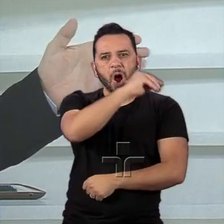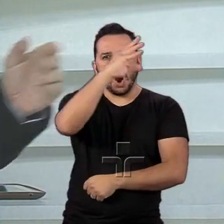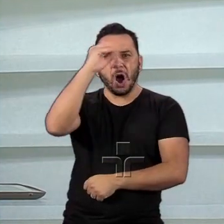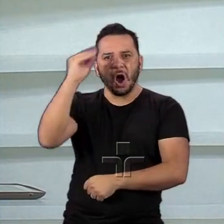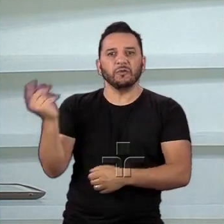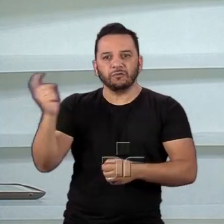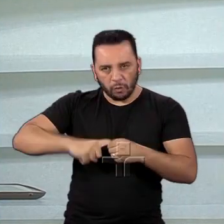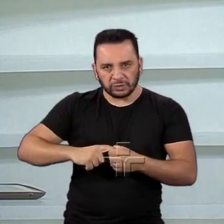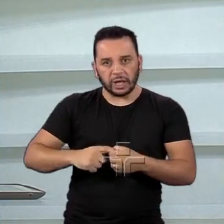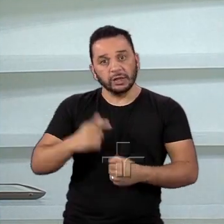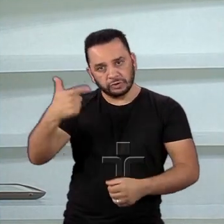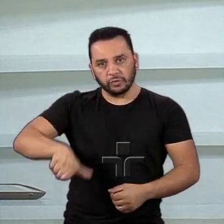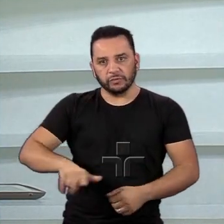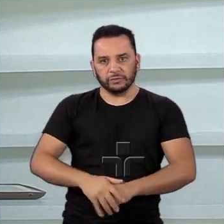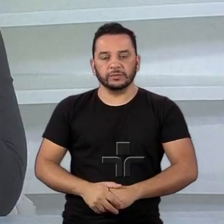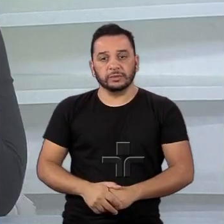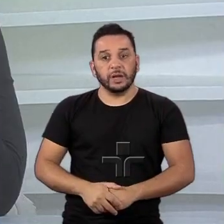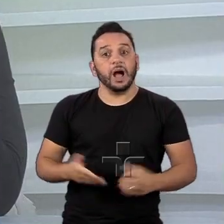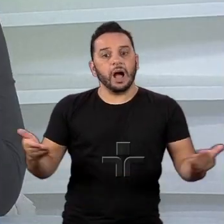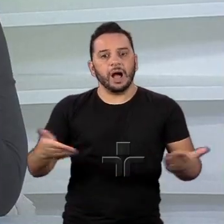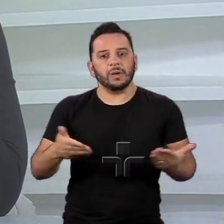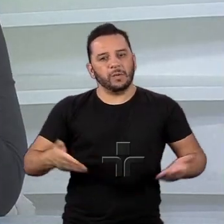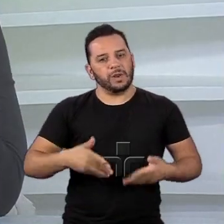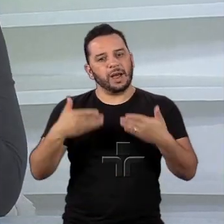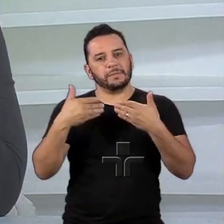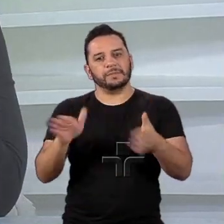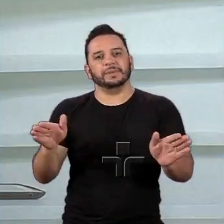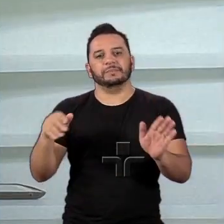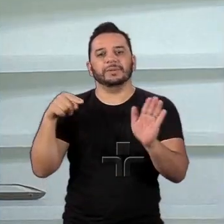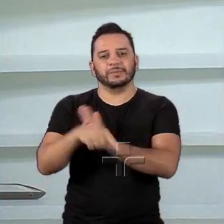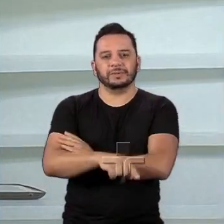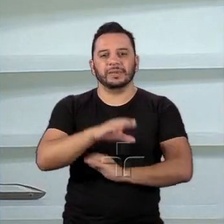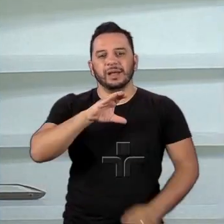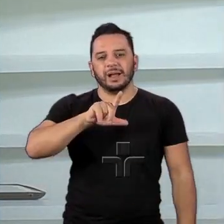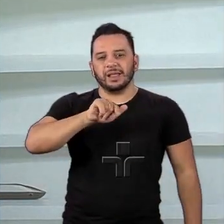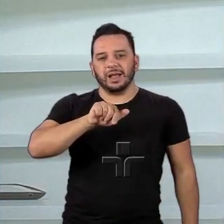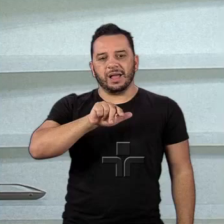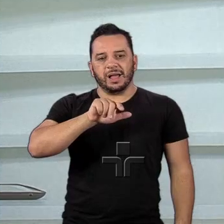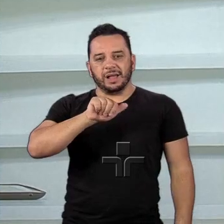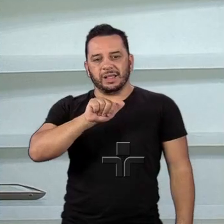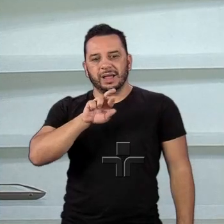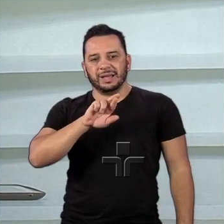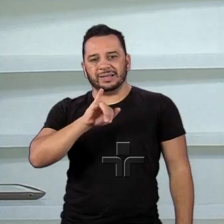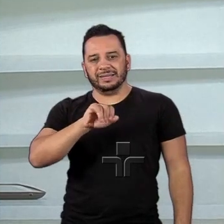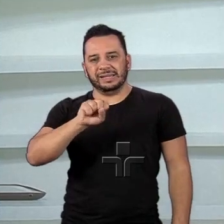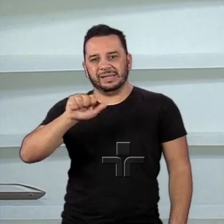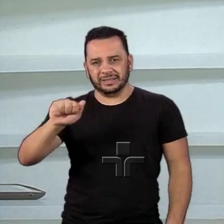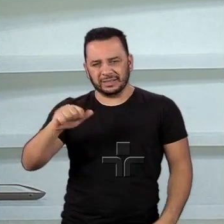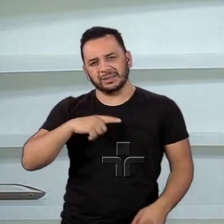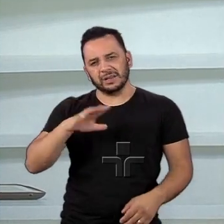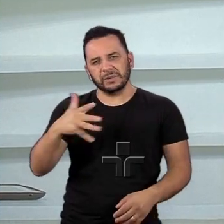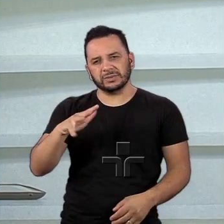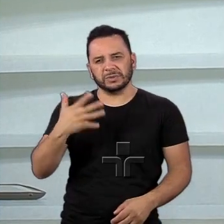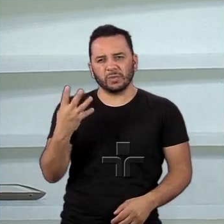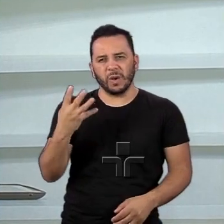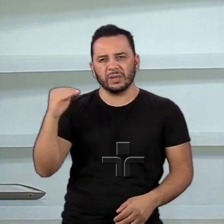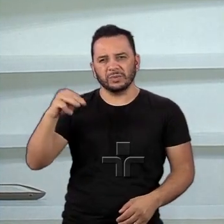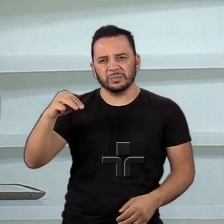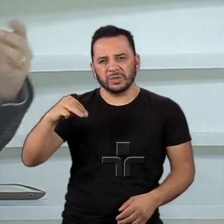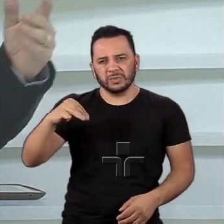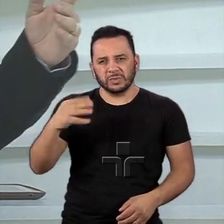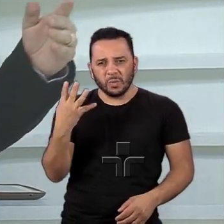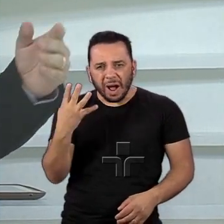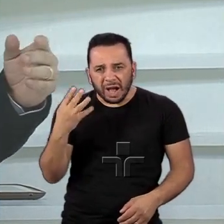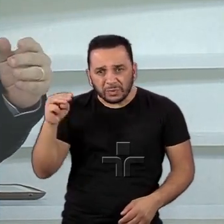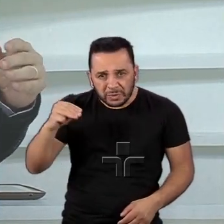abrir para uma pergunta da Clarice para vocês todos. A gente vai ter mais ou menos uns 4 minutos para vocês responderem, tá bom?